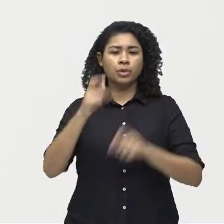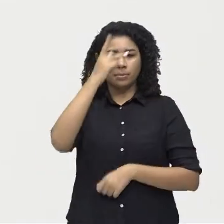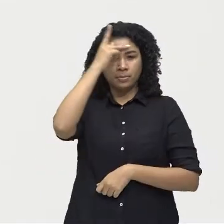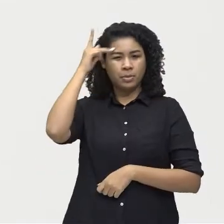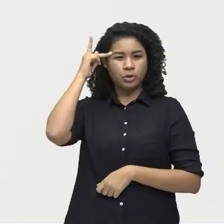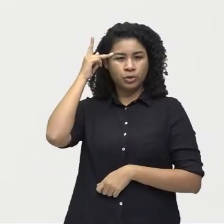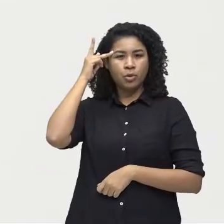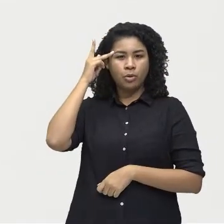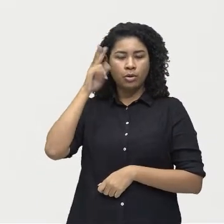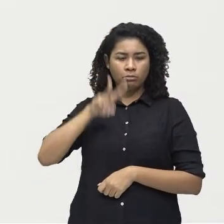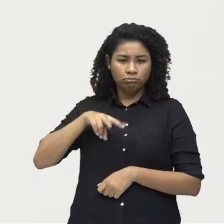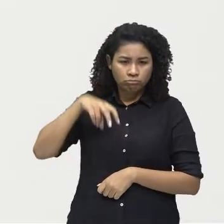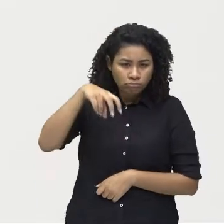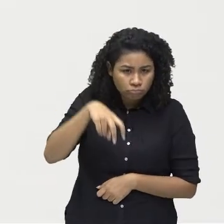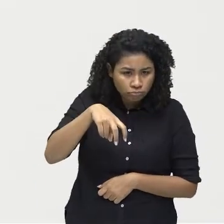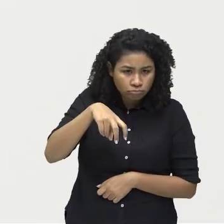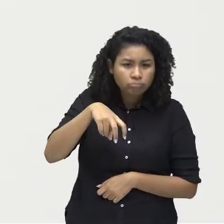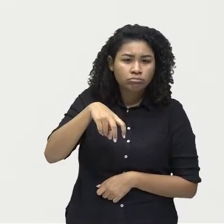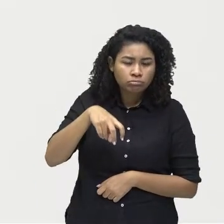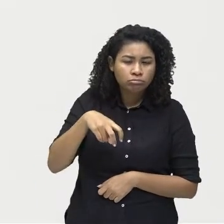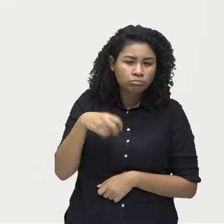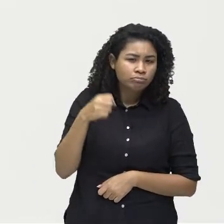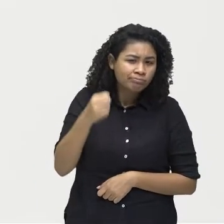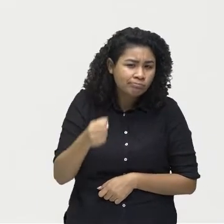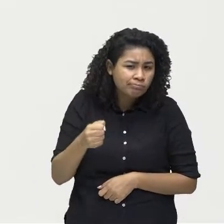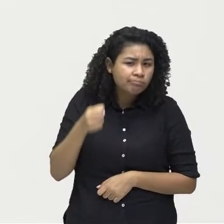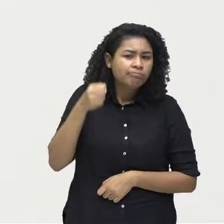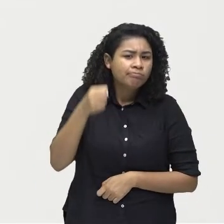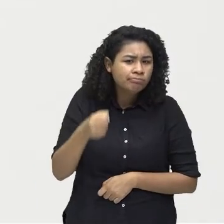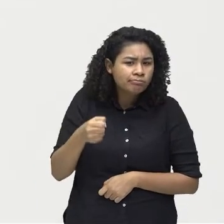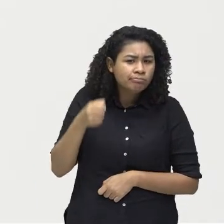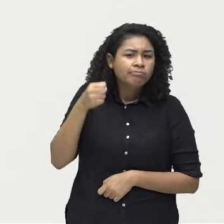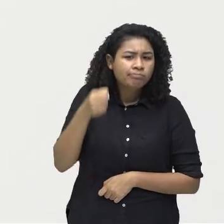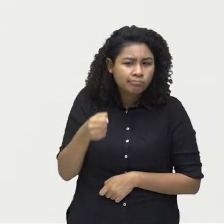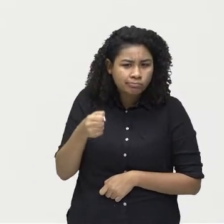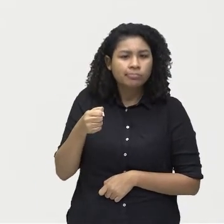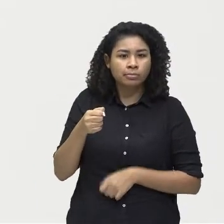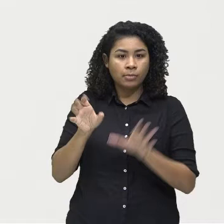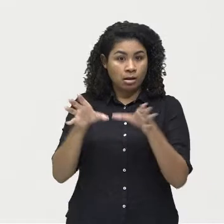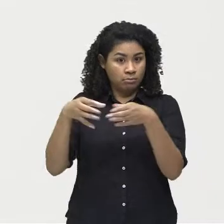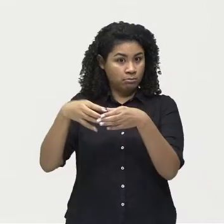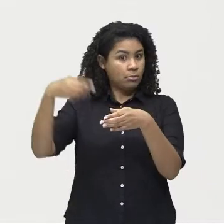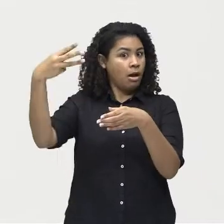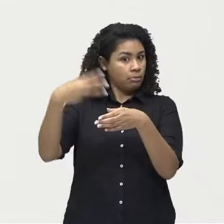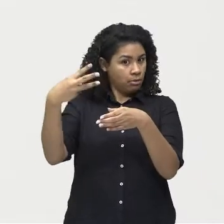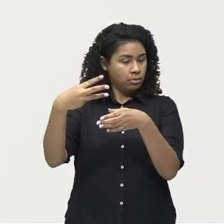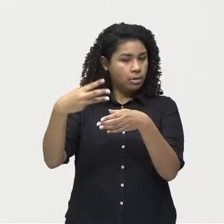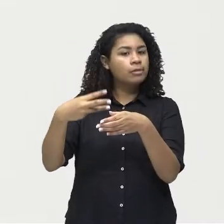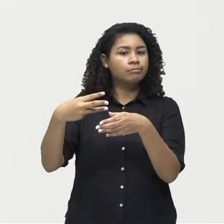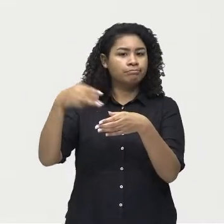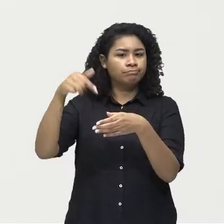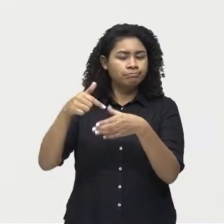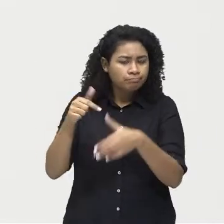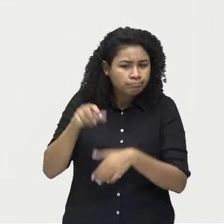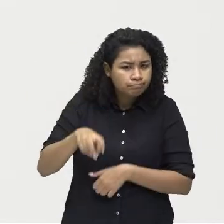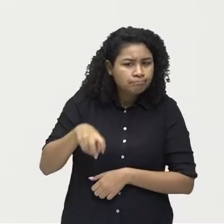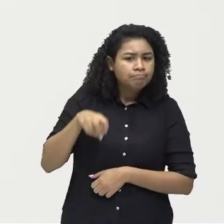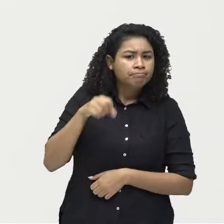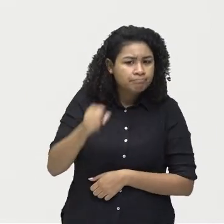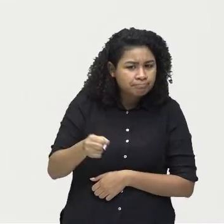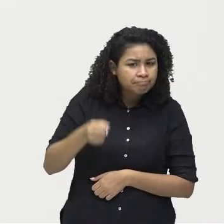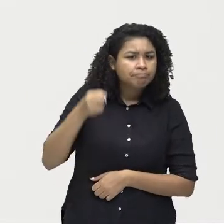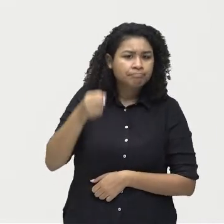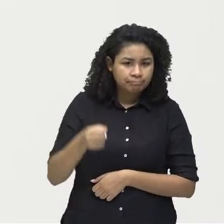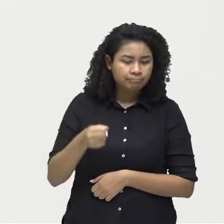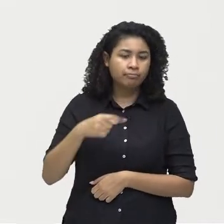estado, um senhor já de certa idade, carregando em suas costas um membro da igreja, um membro do clero